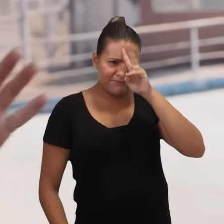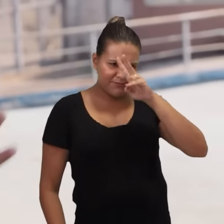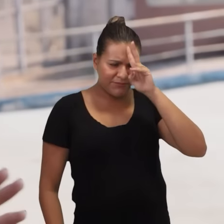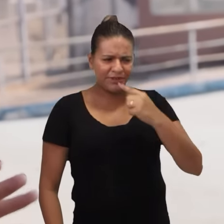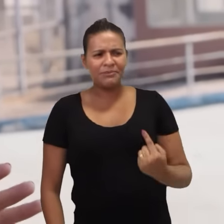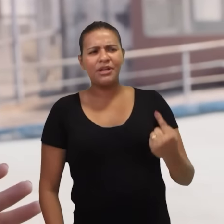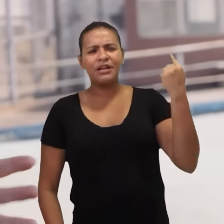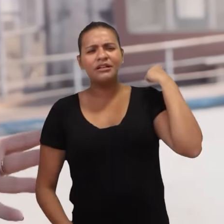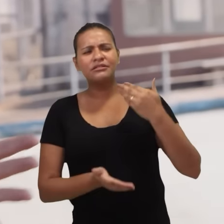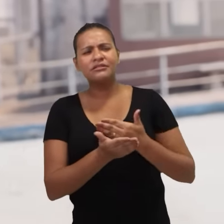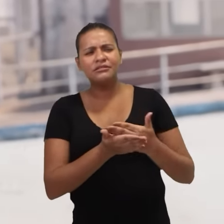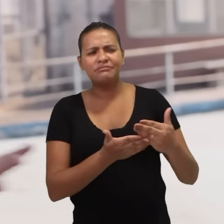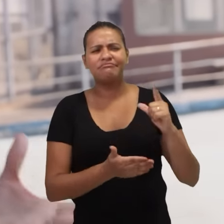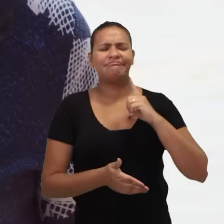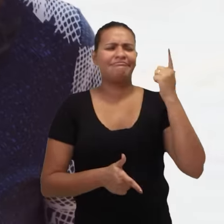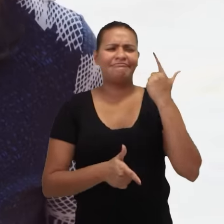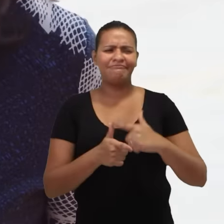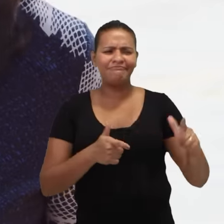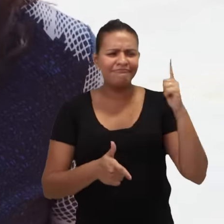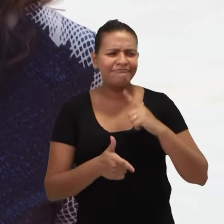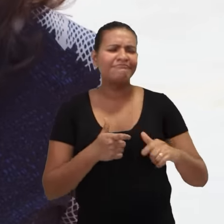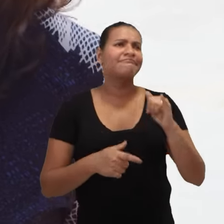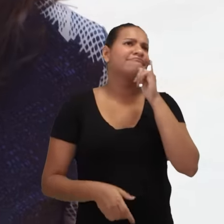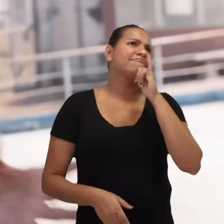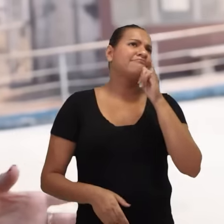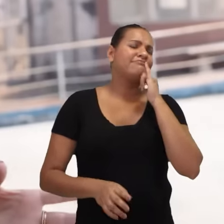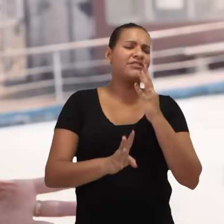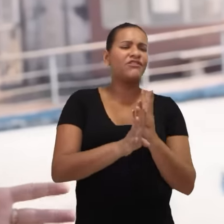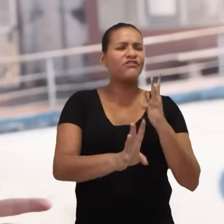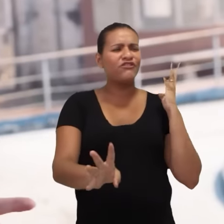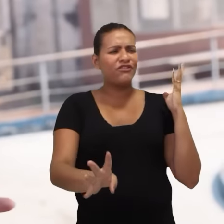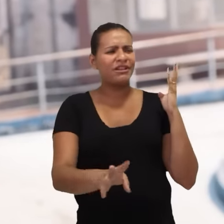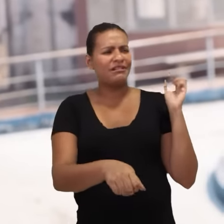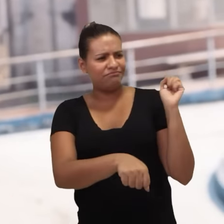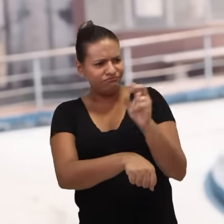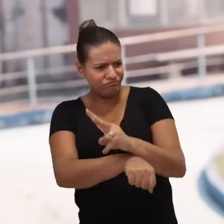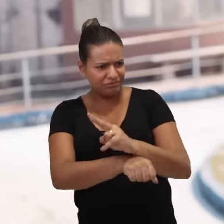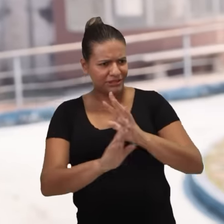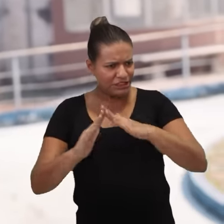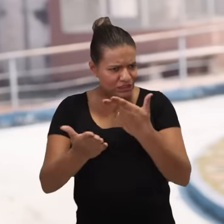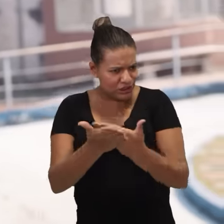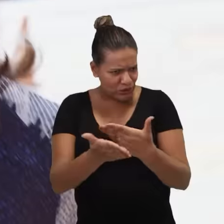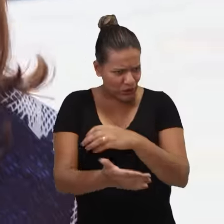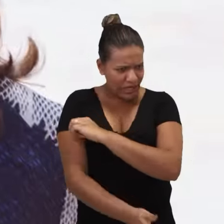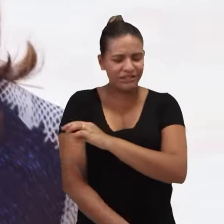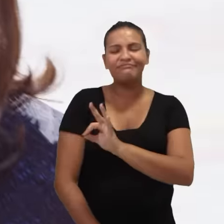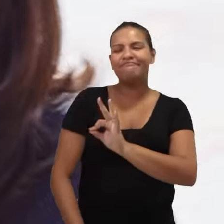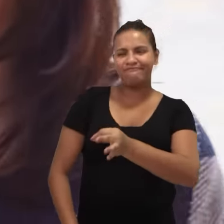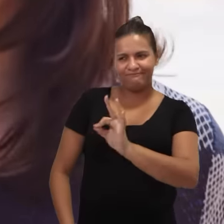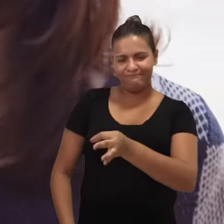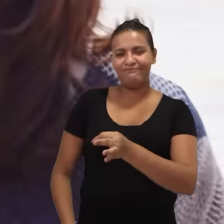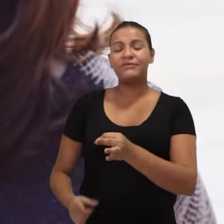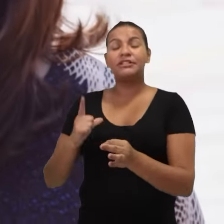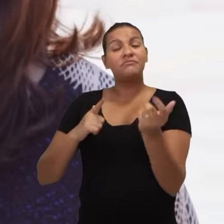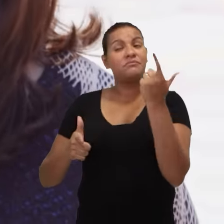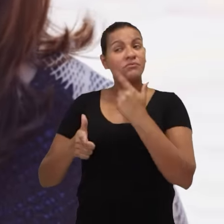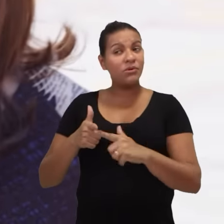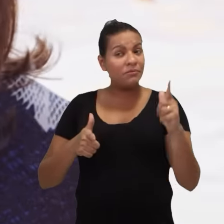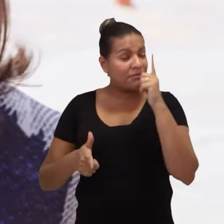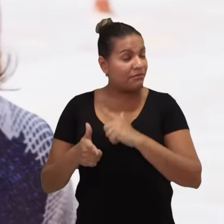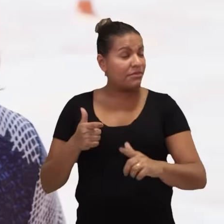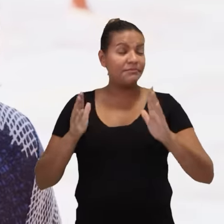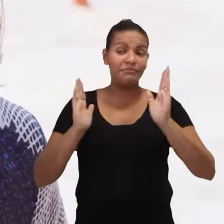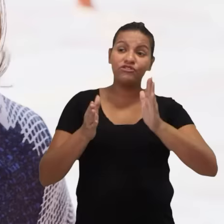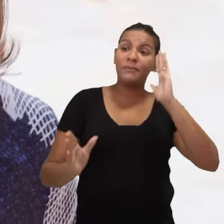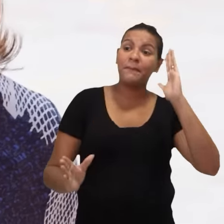quando você começou aqui tinha um problemão, né? Fila para entrada nas creches. Essa era uma ferida na cidade.